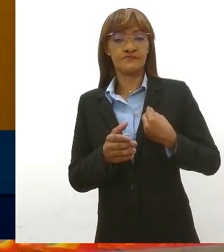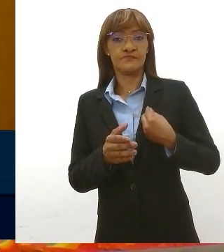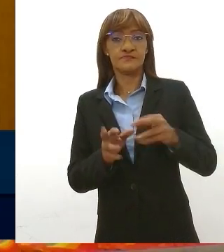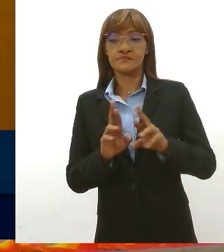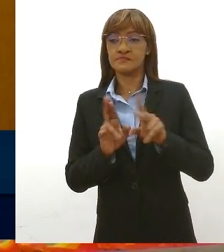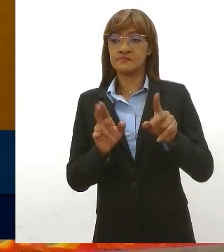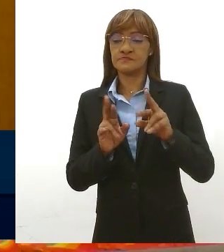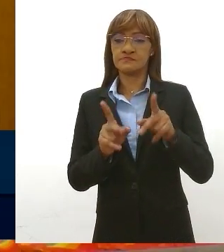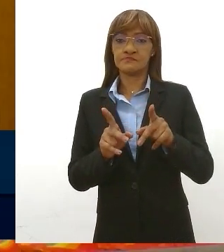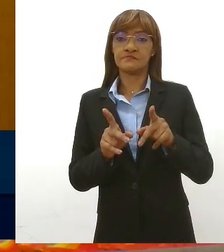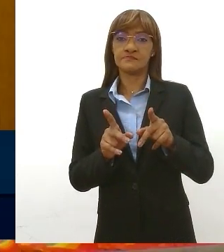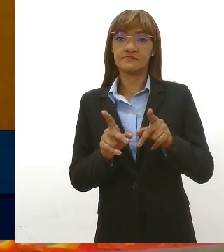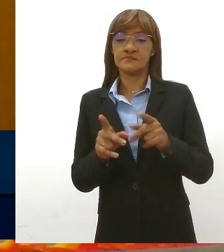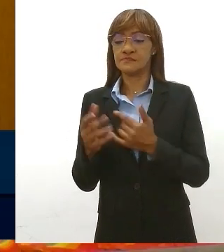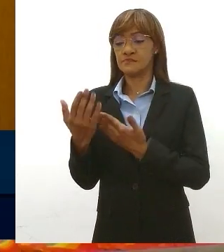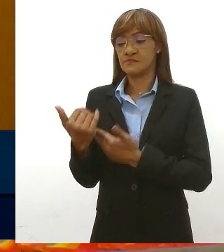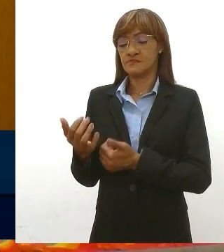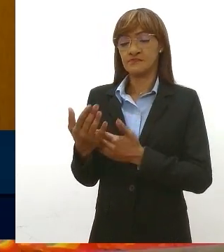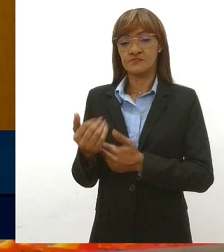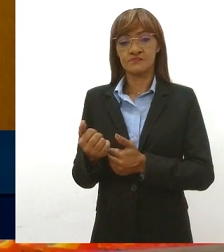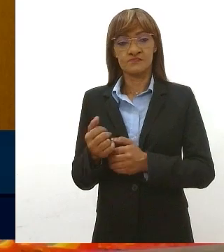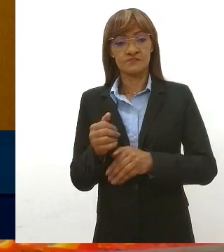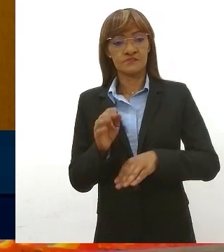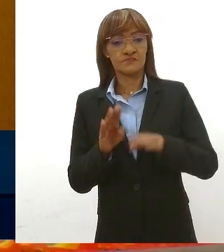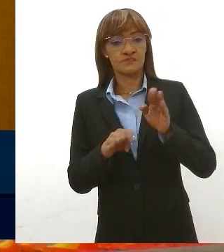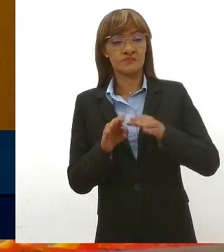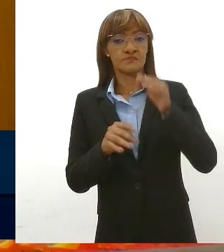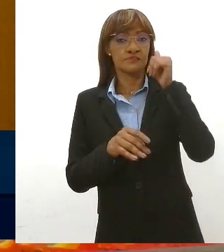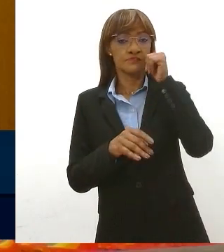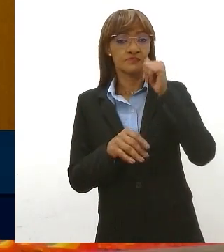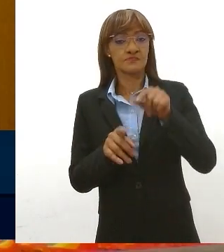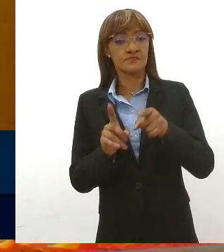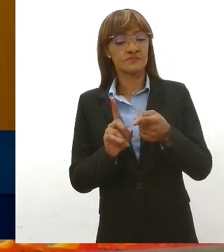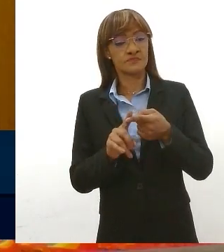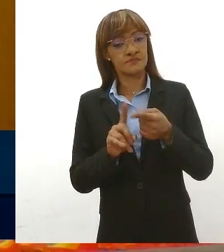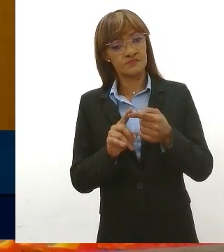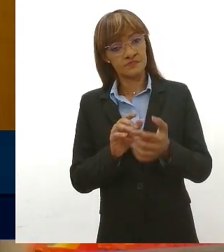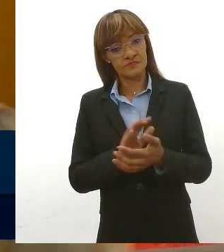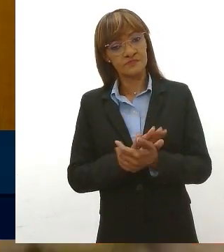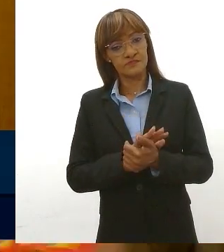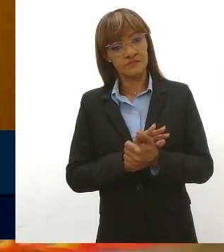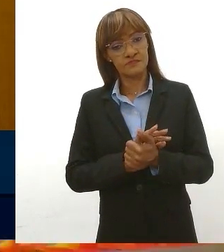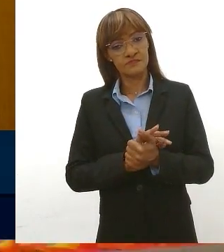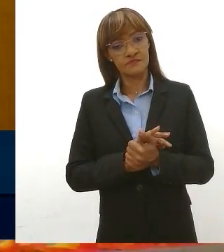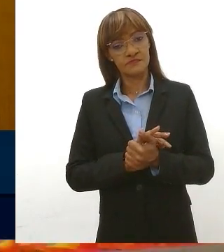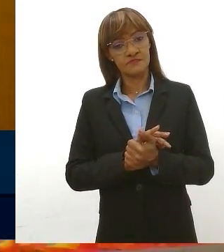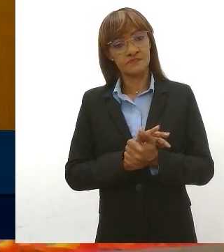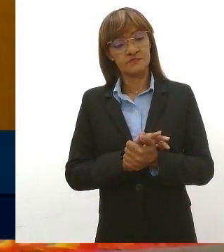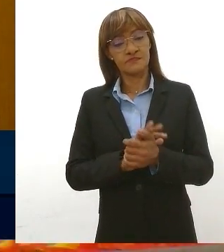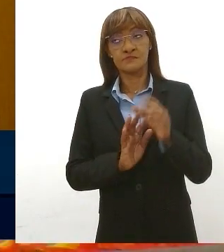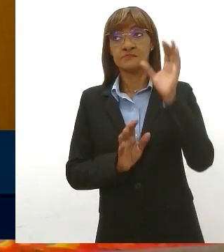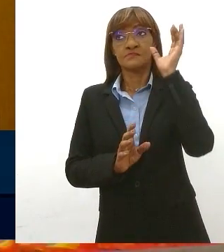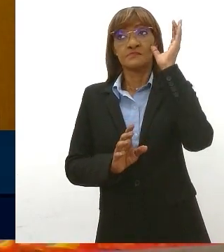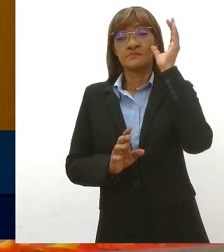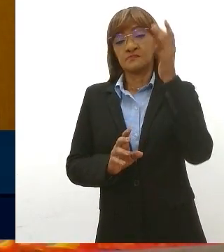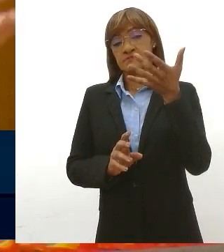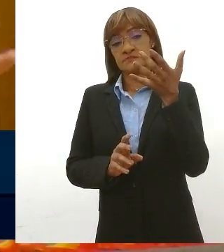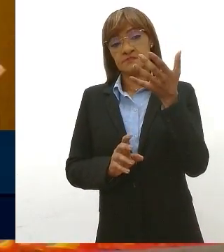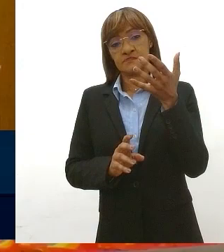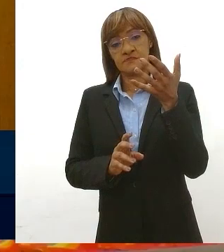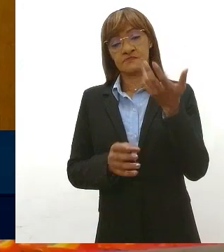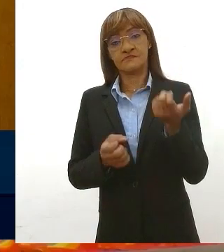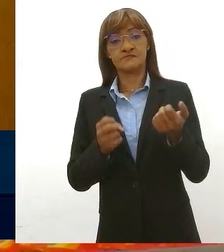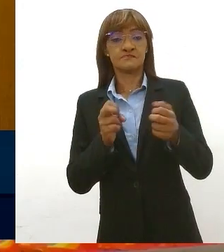muitas das vezes vão, né, acabam tendo a privação de liberdade, e como